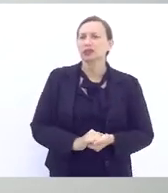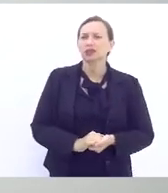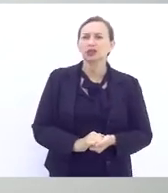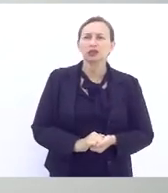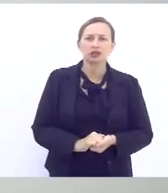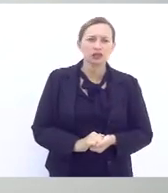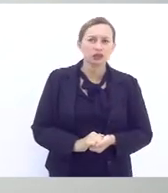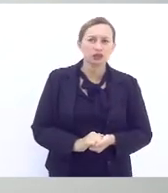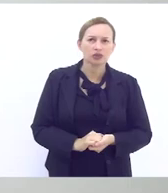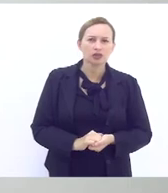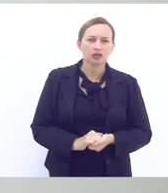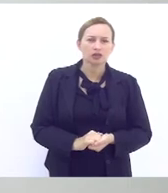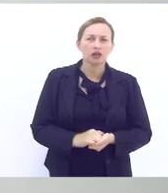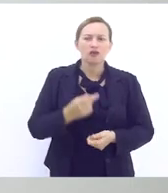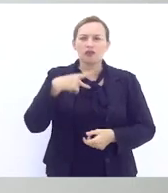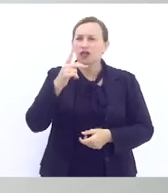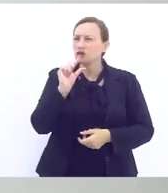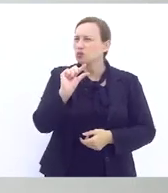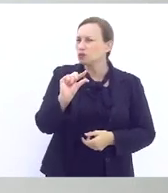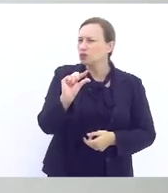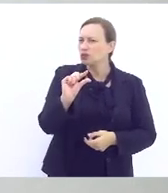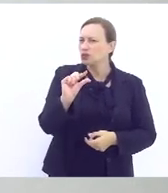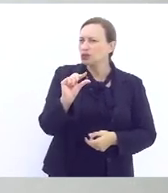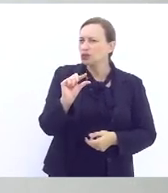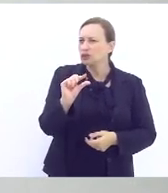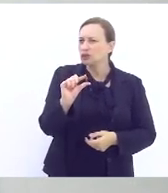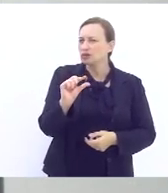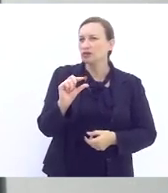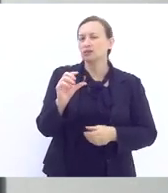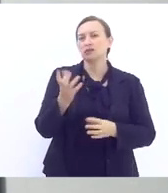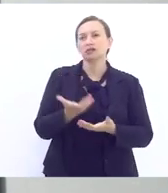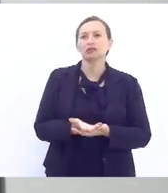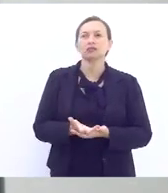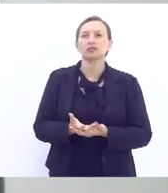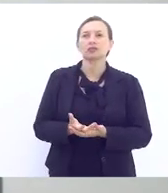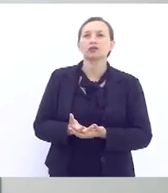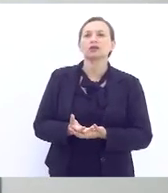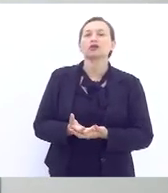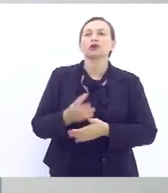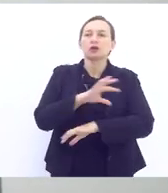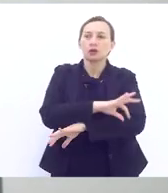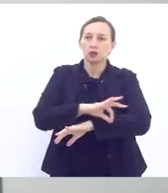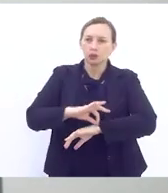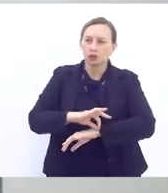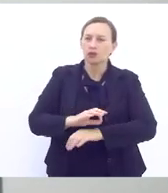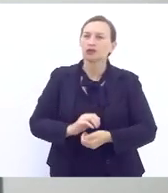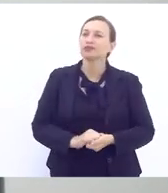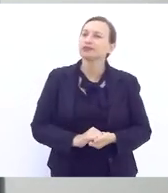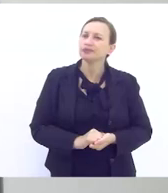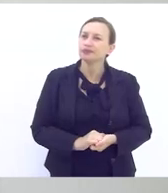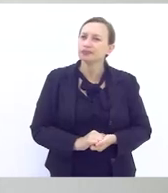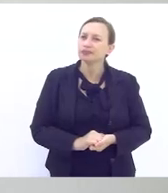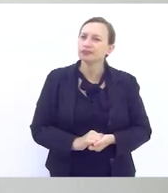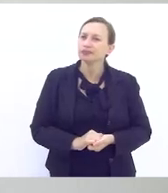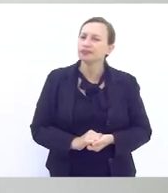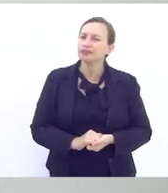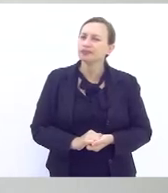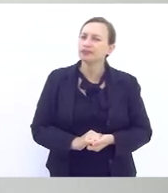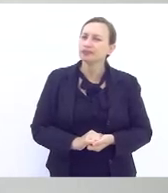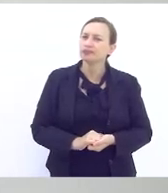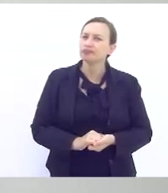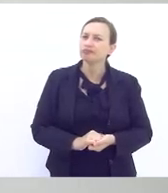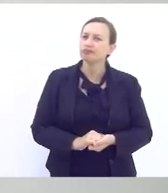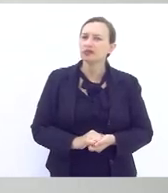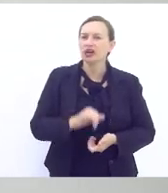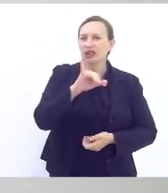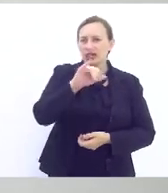aí falando um pouquinho sobre os arquitetos né uma listagem de Março atualmente ligados